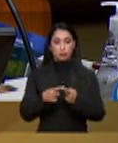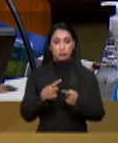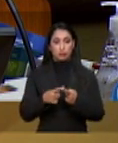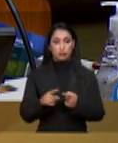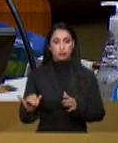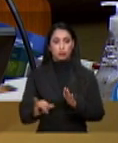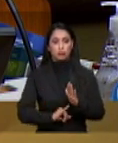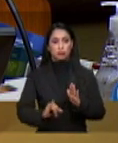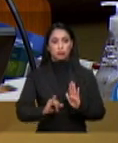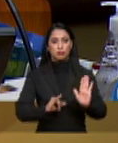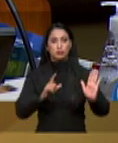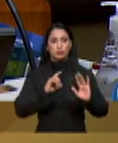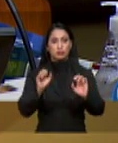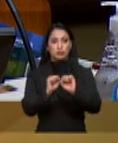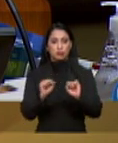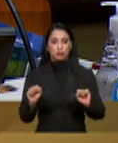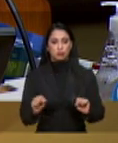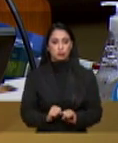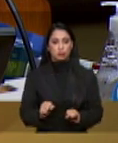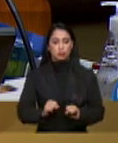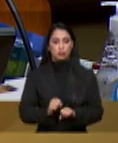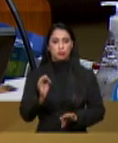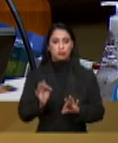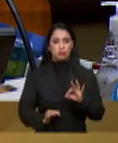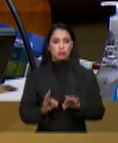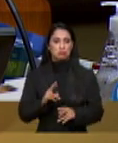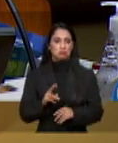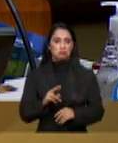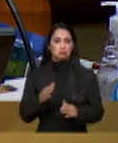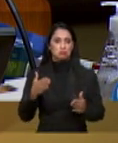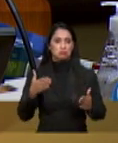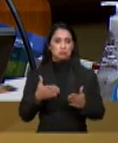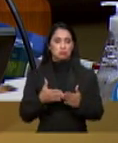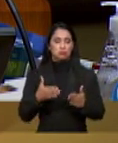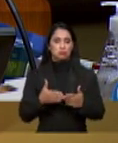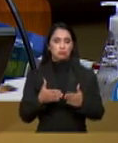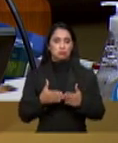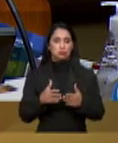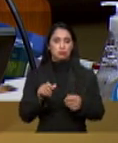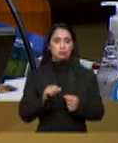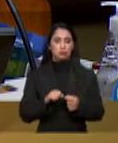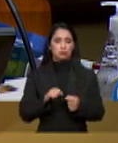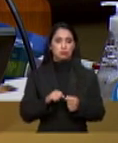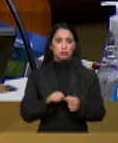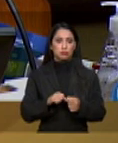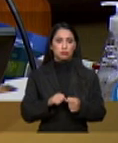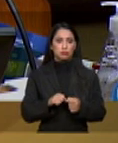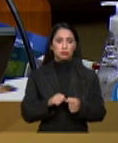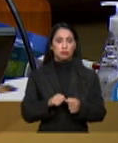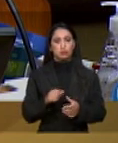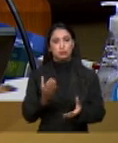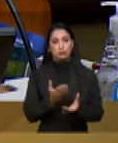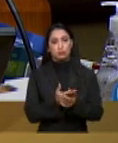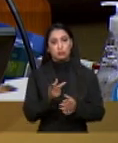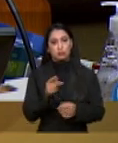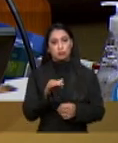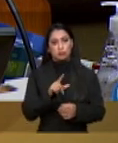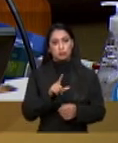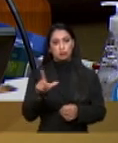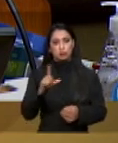instituição essencial ao sistema de justiça não estaria impedida de agir no que concerne a propositura da ação penal.